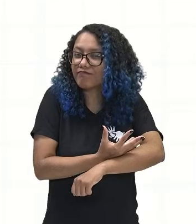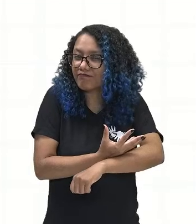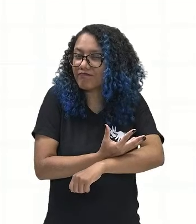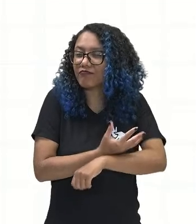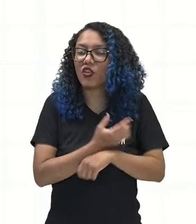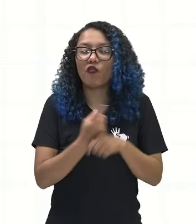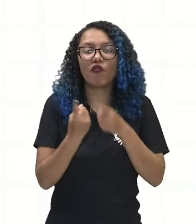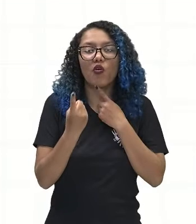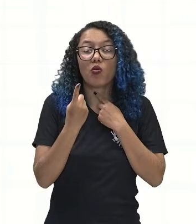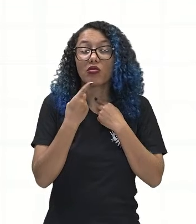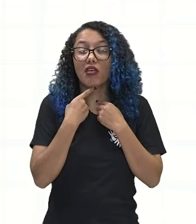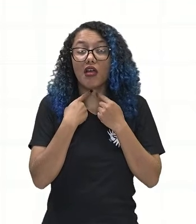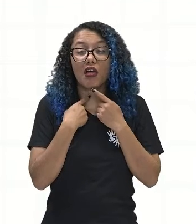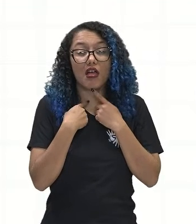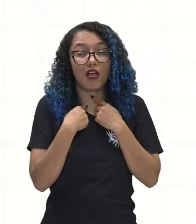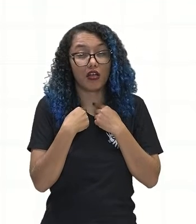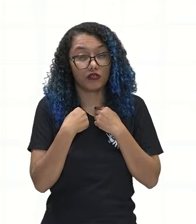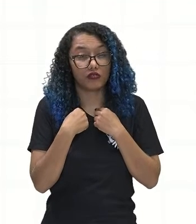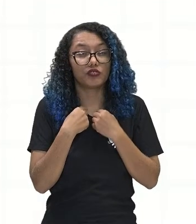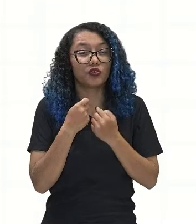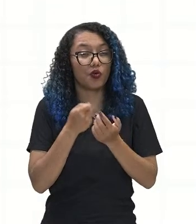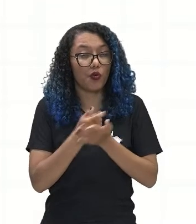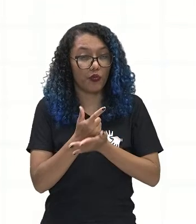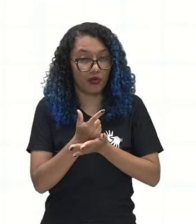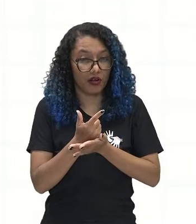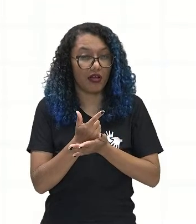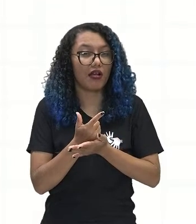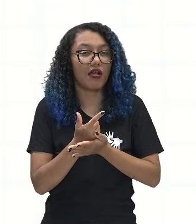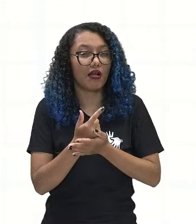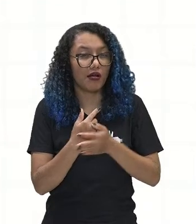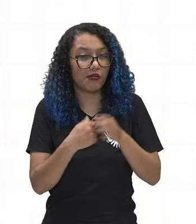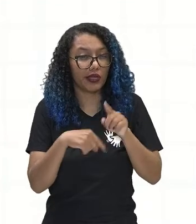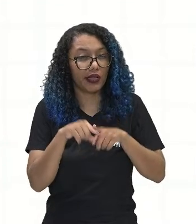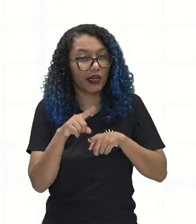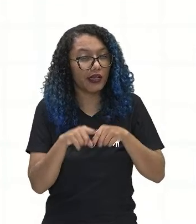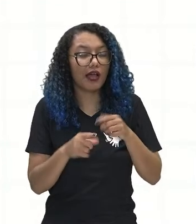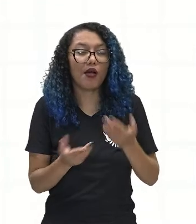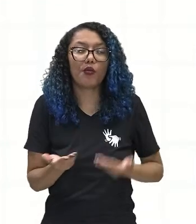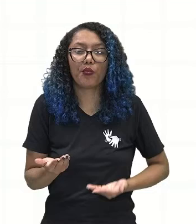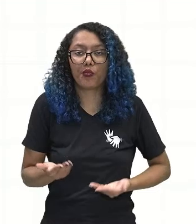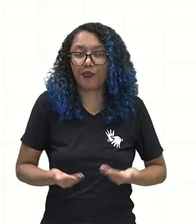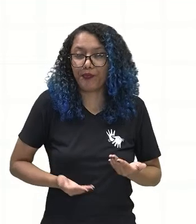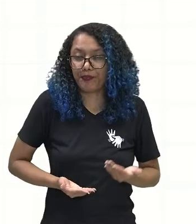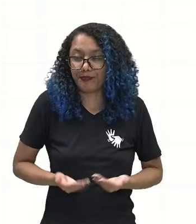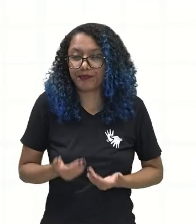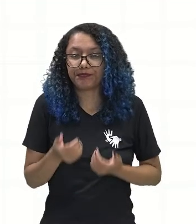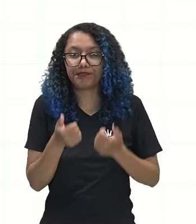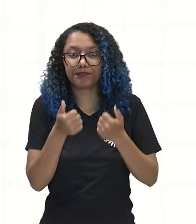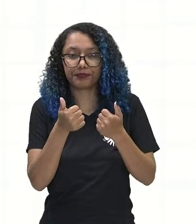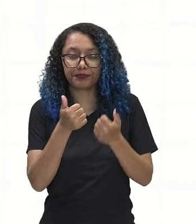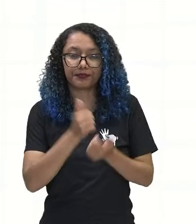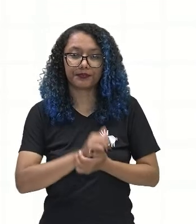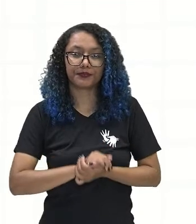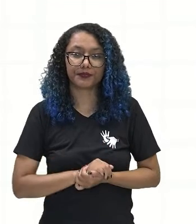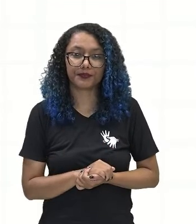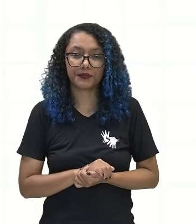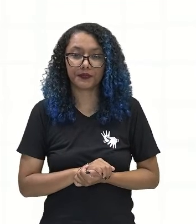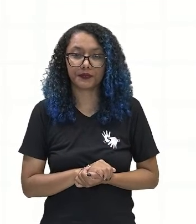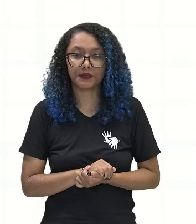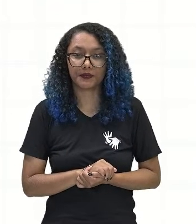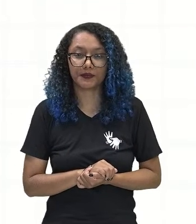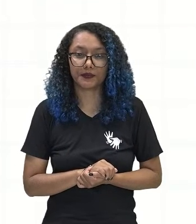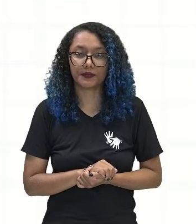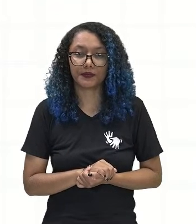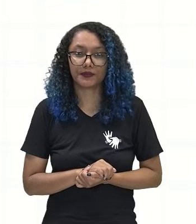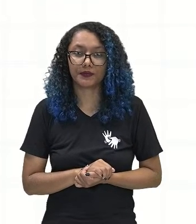de adquirir os produtos, os serviços. Então, para isso, ela vai incluir